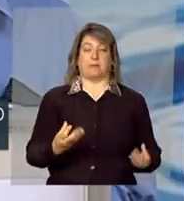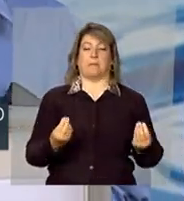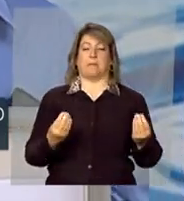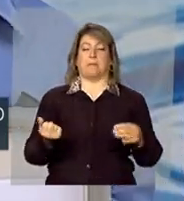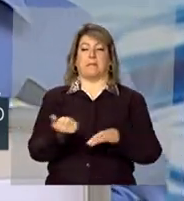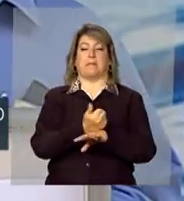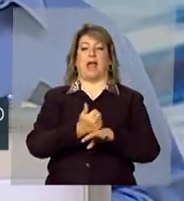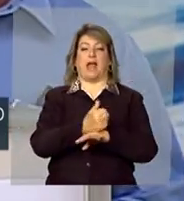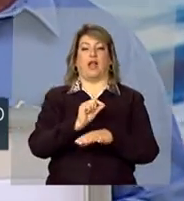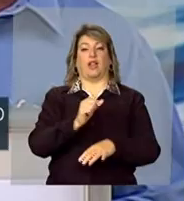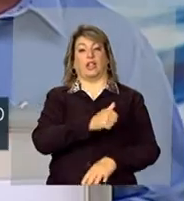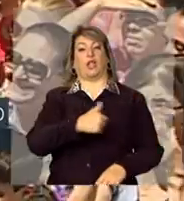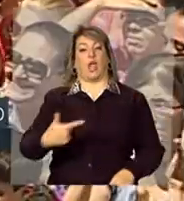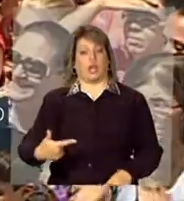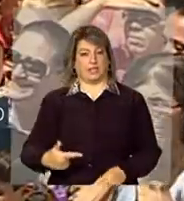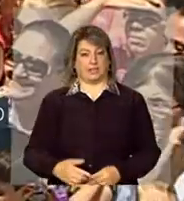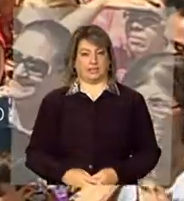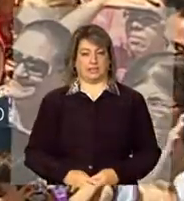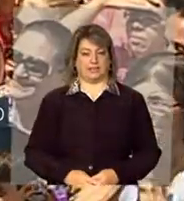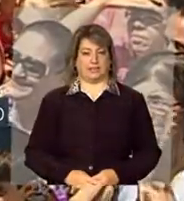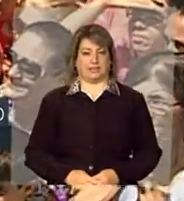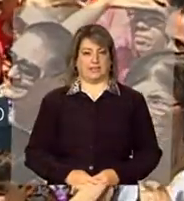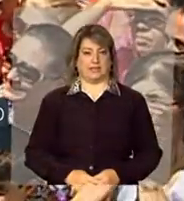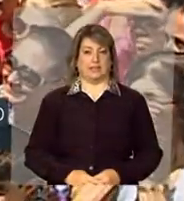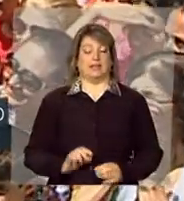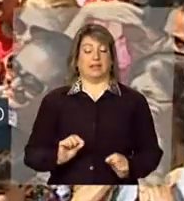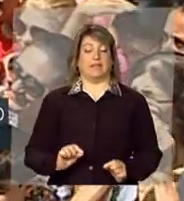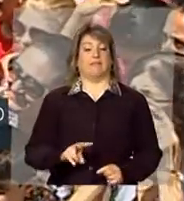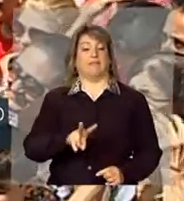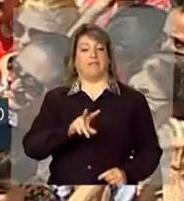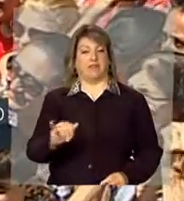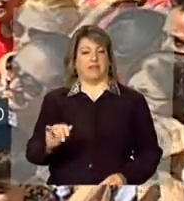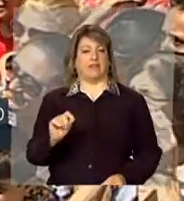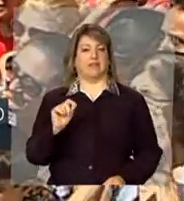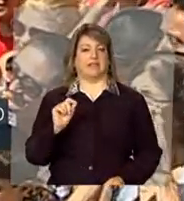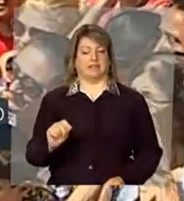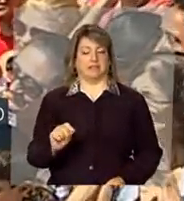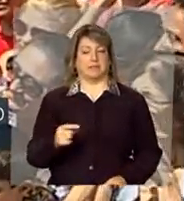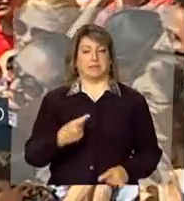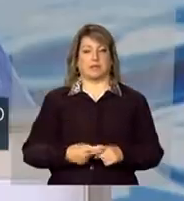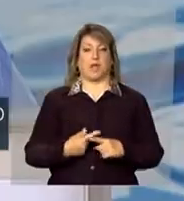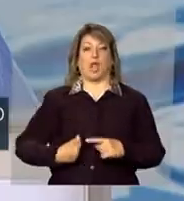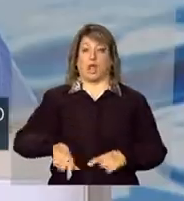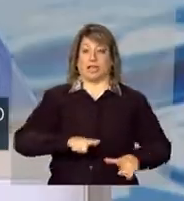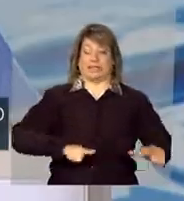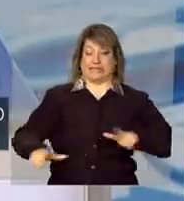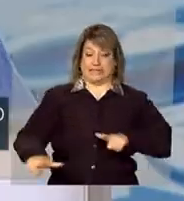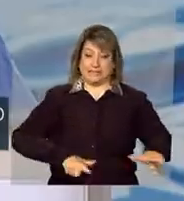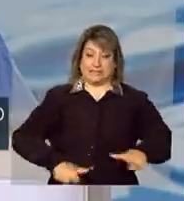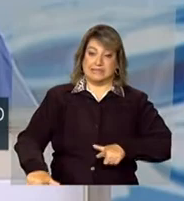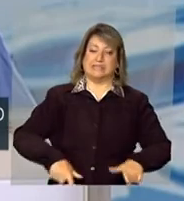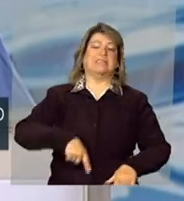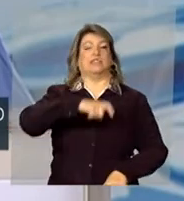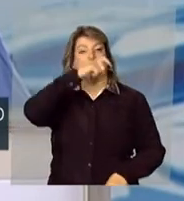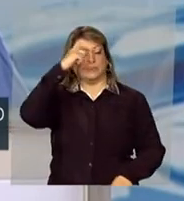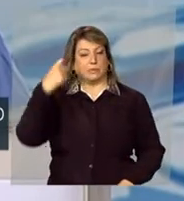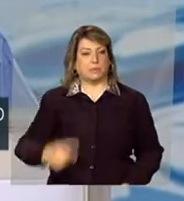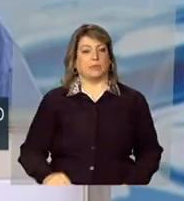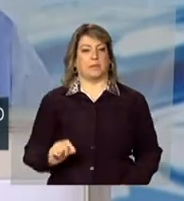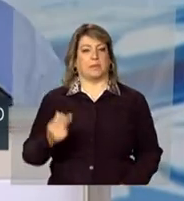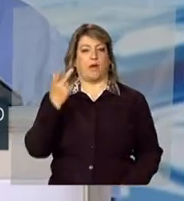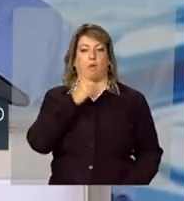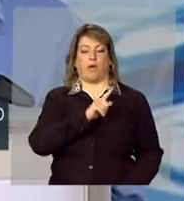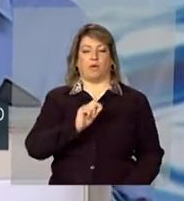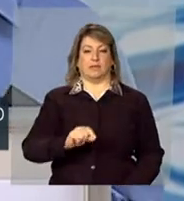melhor do que 12. E vai ser porque nós estamos trabalhando duro para ser.